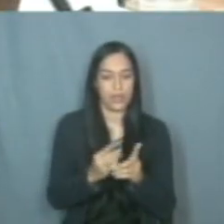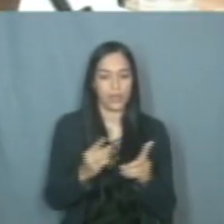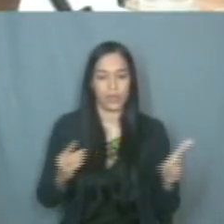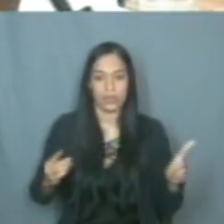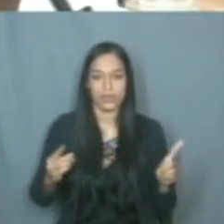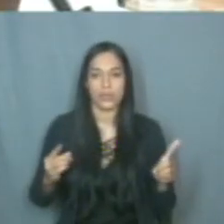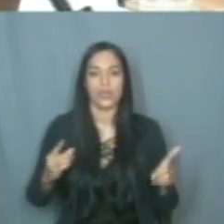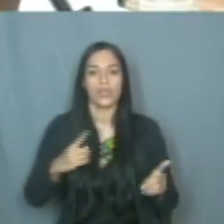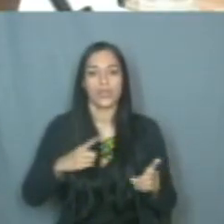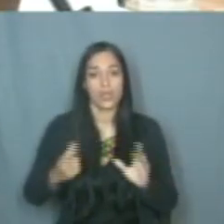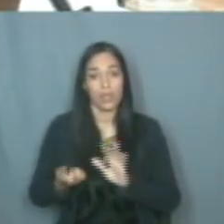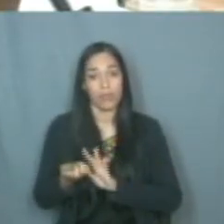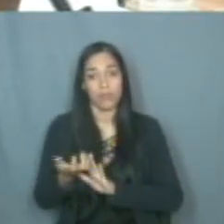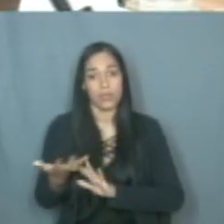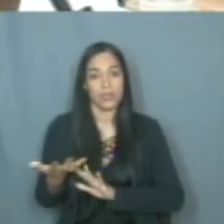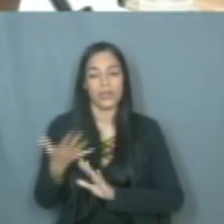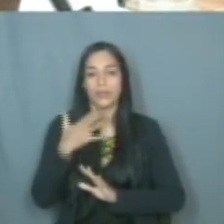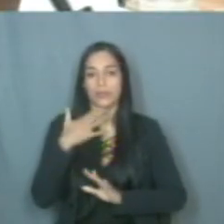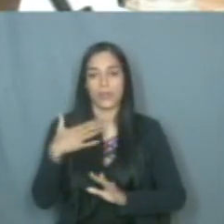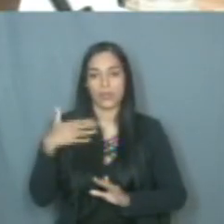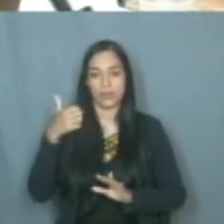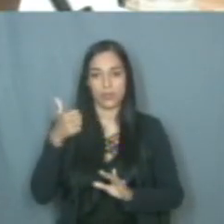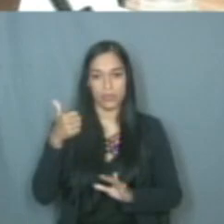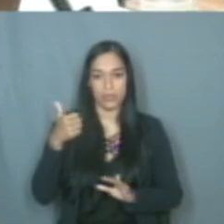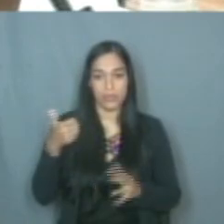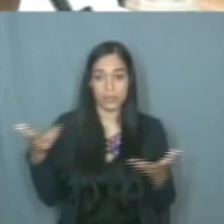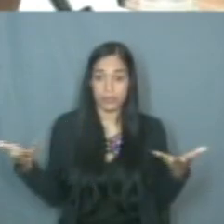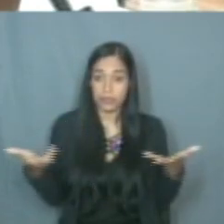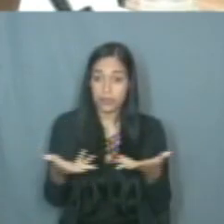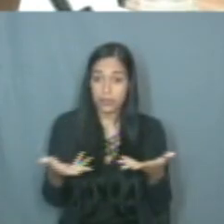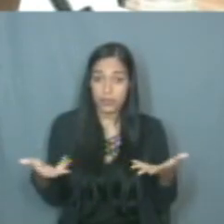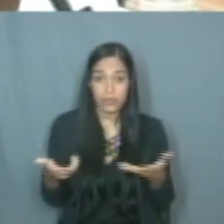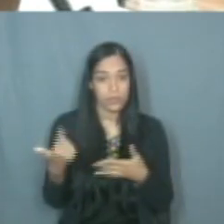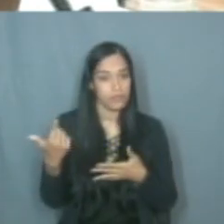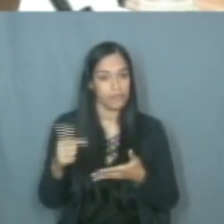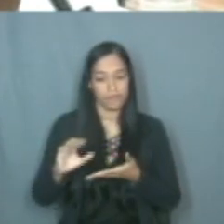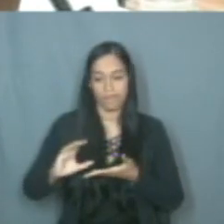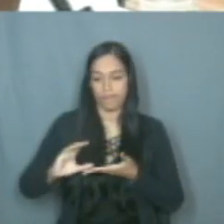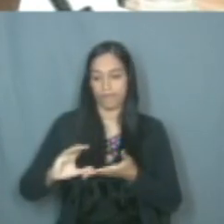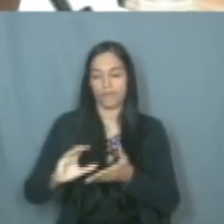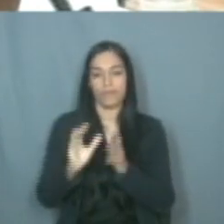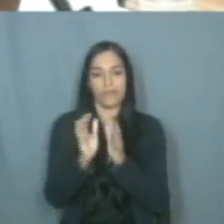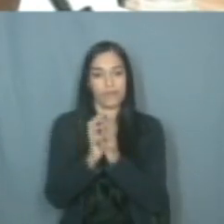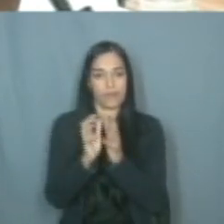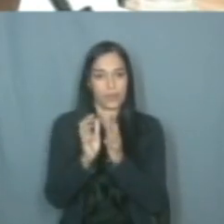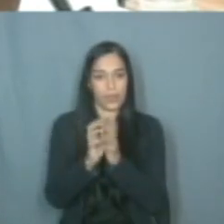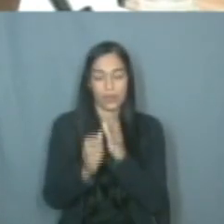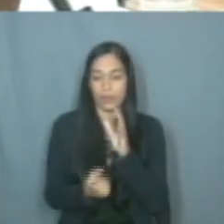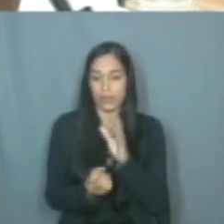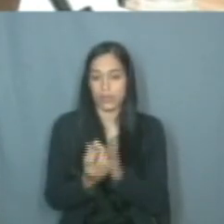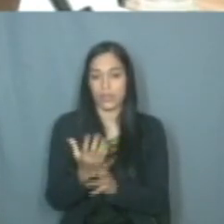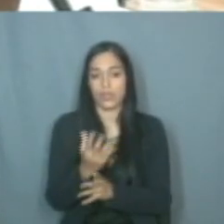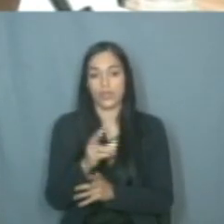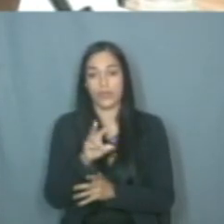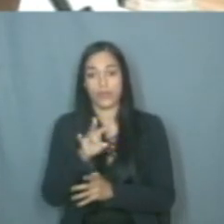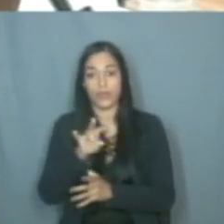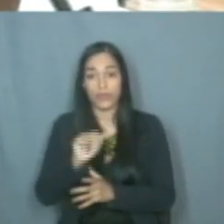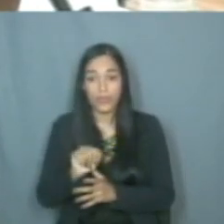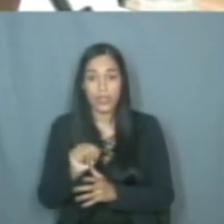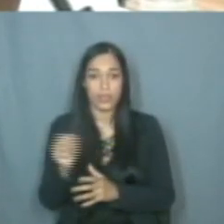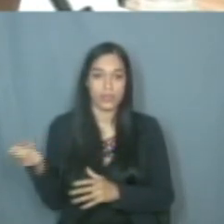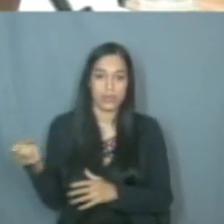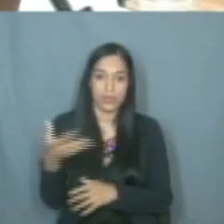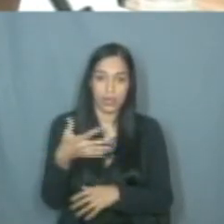e que tenham um fluxo muito melhor, sendo que hoje a gente não vê nenhum investimento no Recife, criando novas vias de